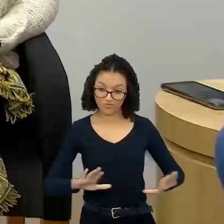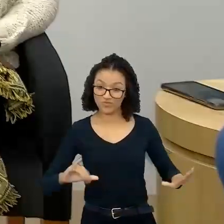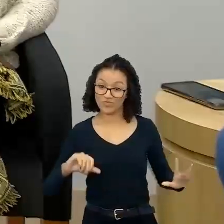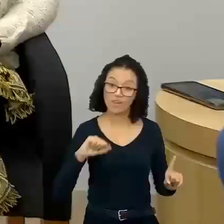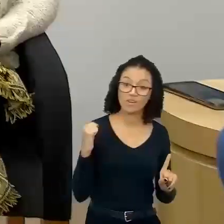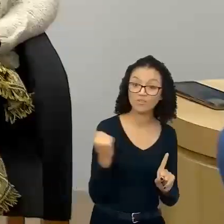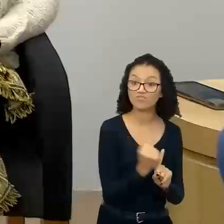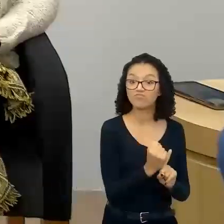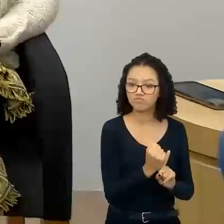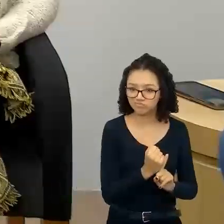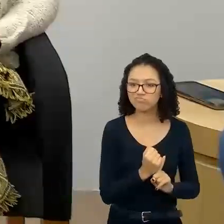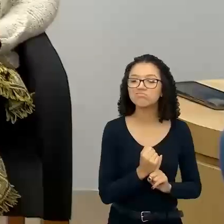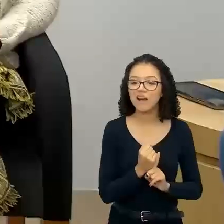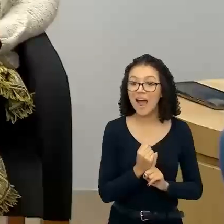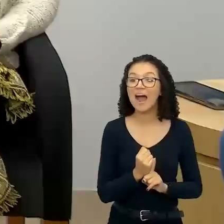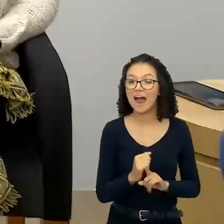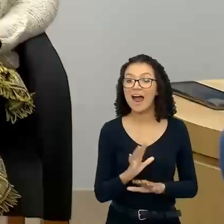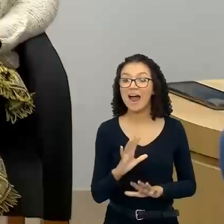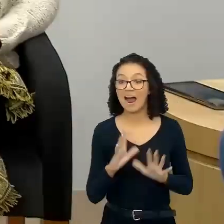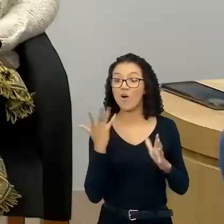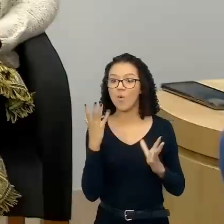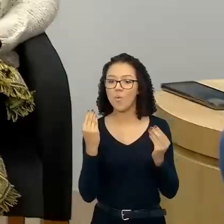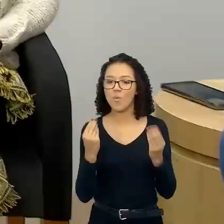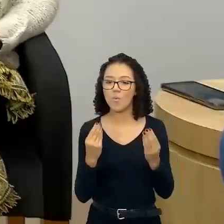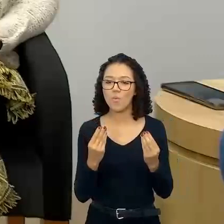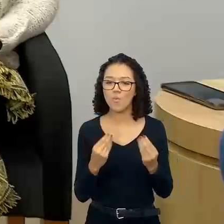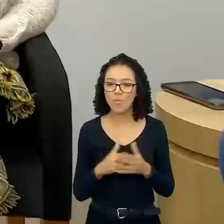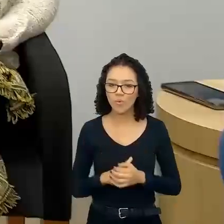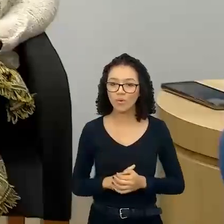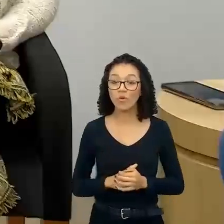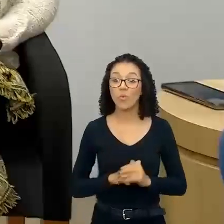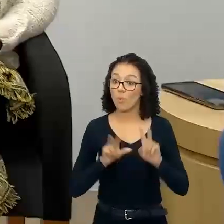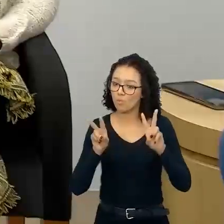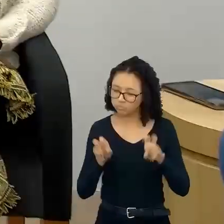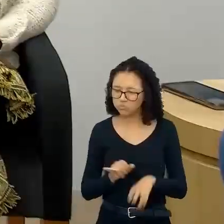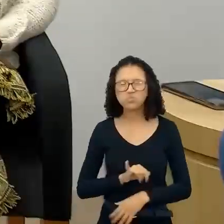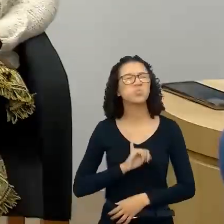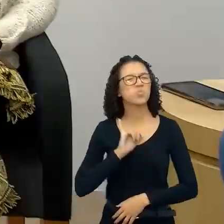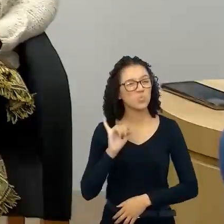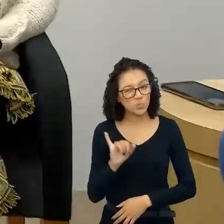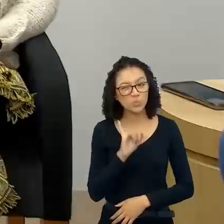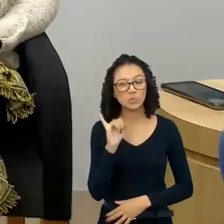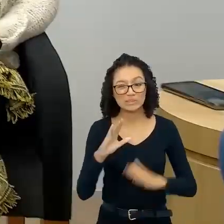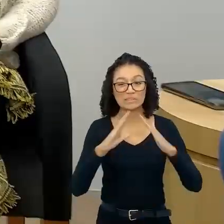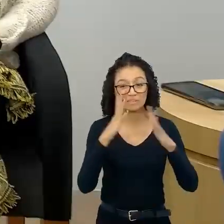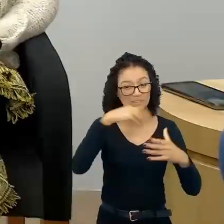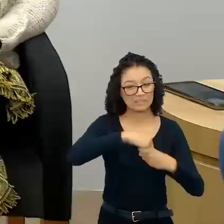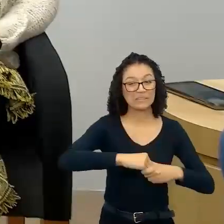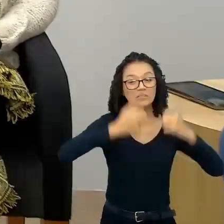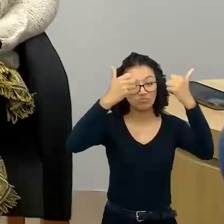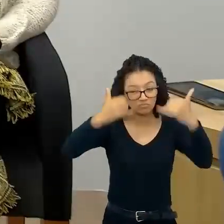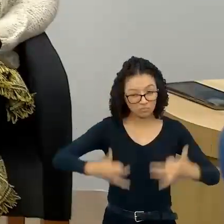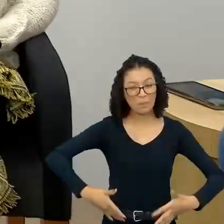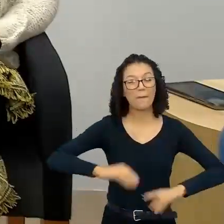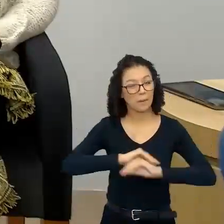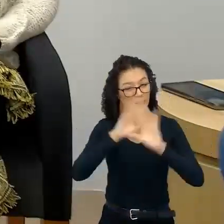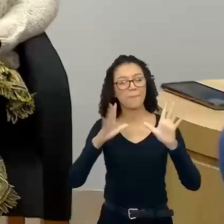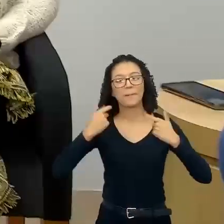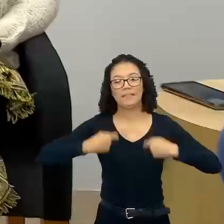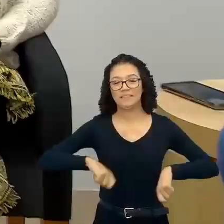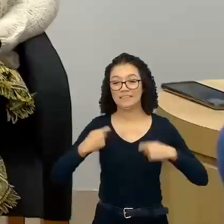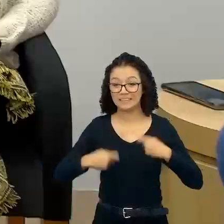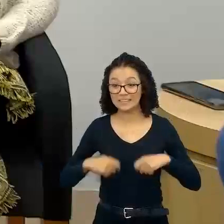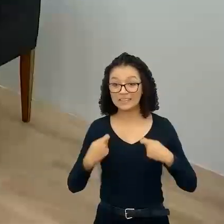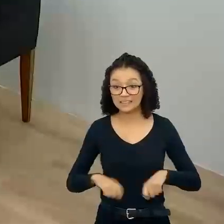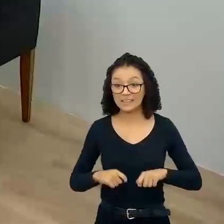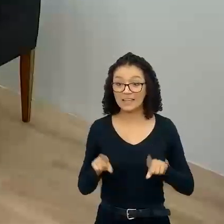bastante profundidade. Acho que é até um livro interessante para ser abordado nas escolas, né? O Genocídio Negro de Abdias. O